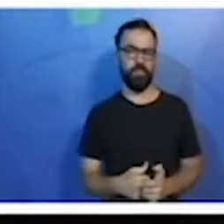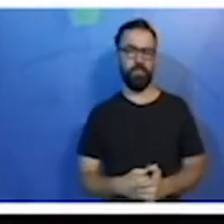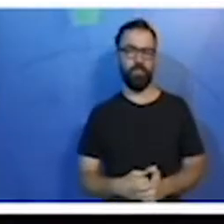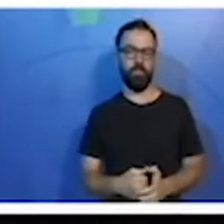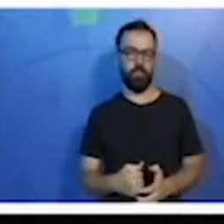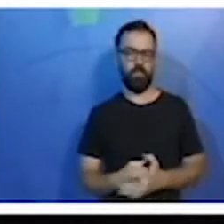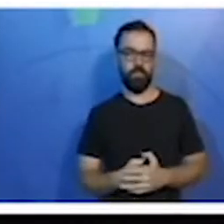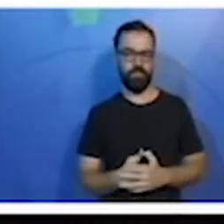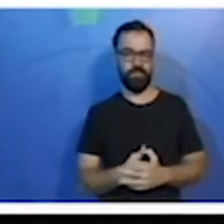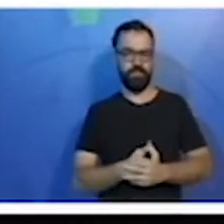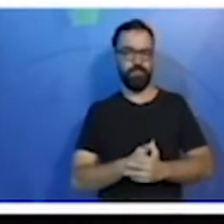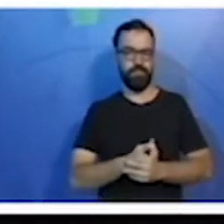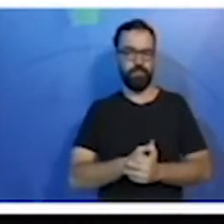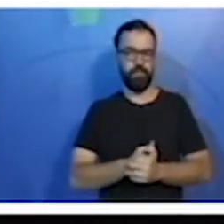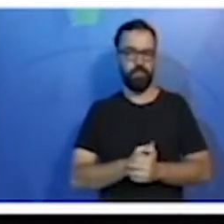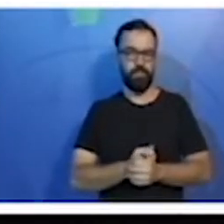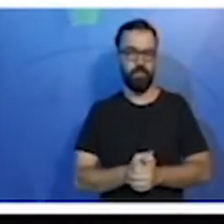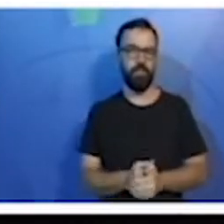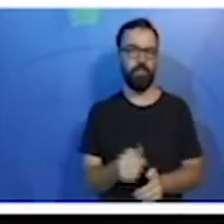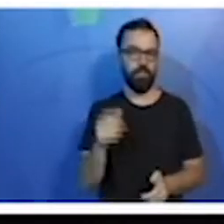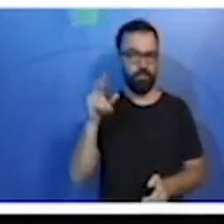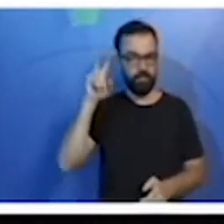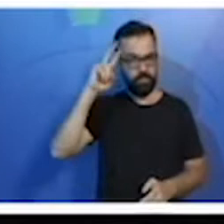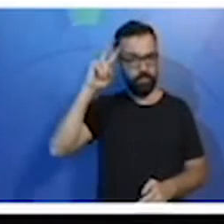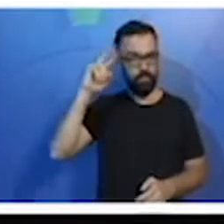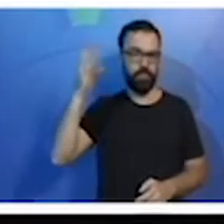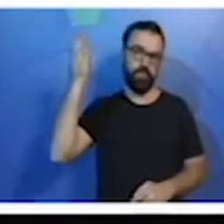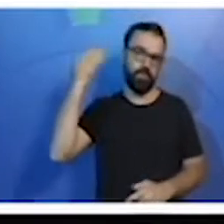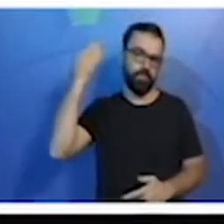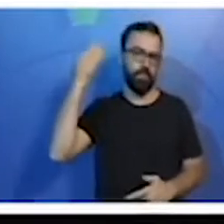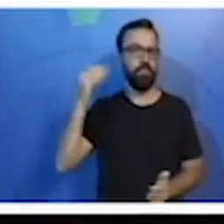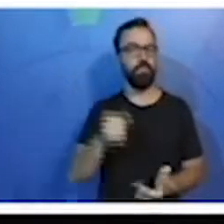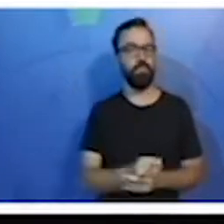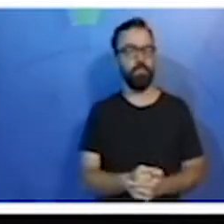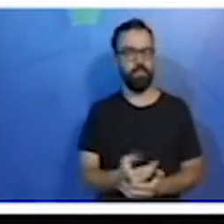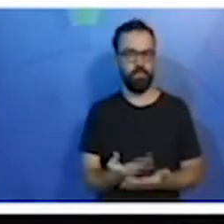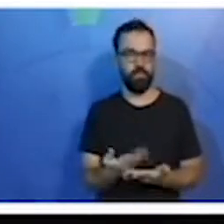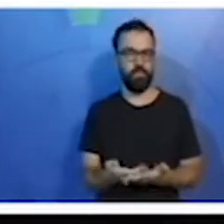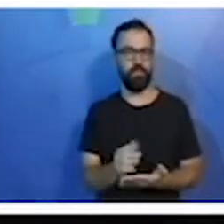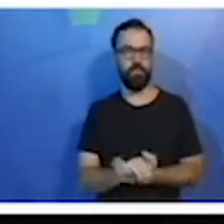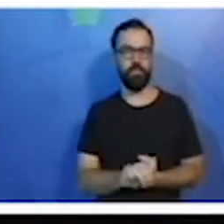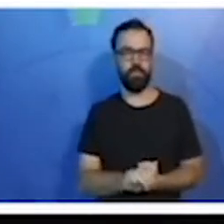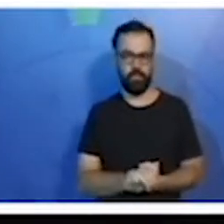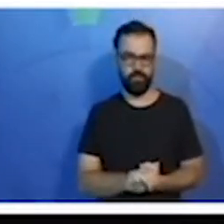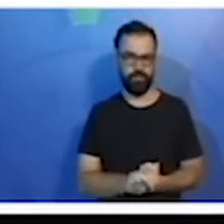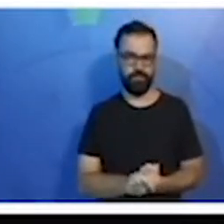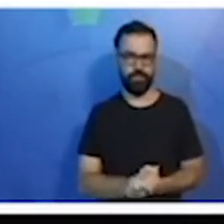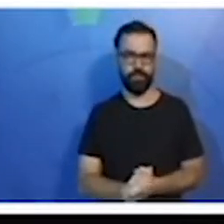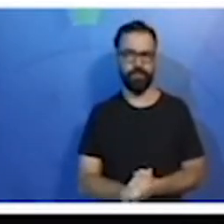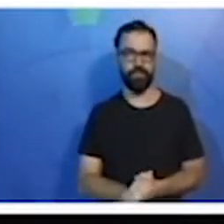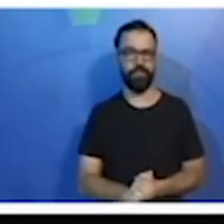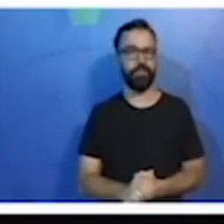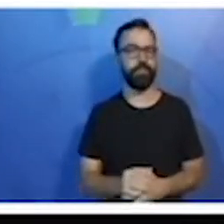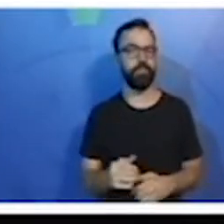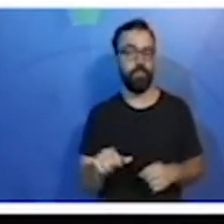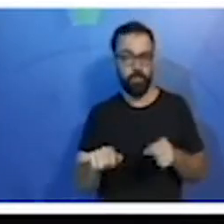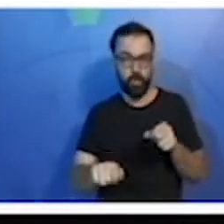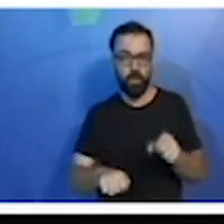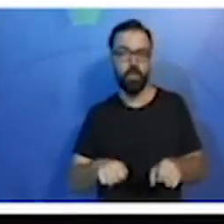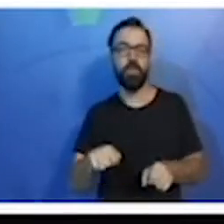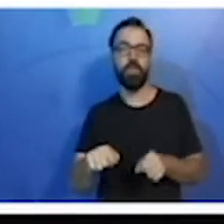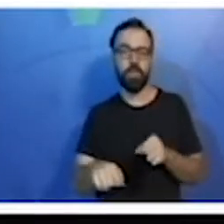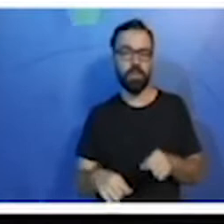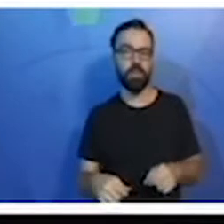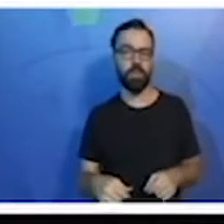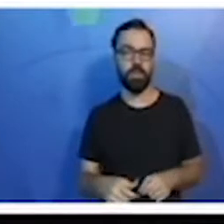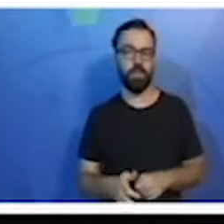E aí bom então para Recordar um pouquinho do que nós falamos na aula passada na última aula nós falamos um pouquinho sobre